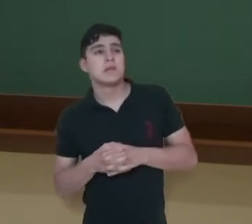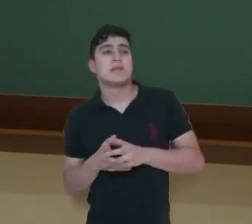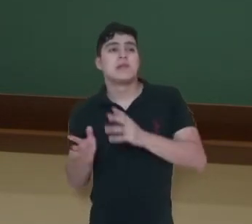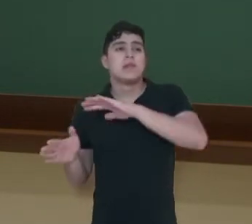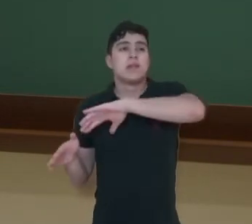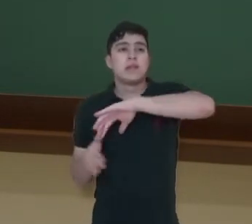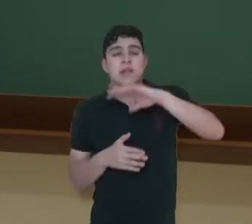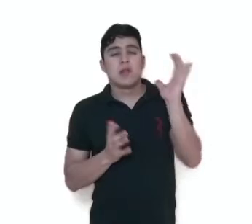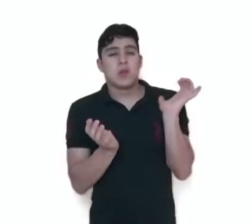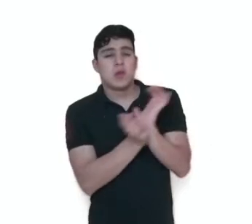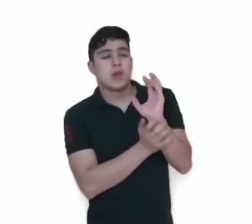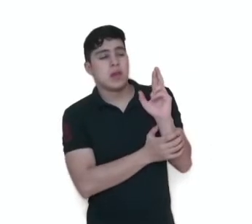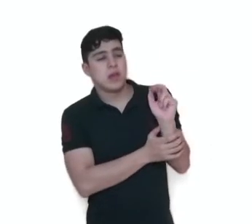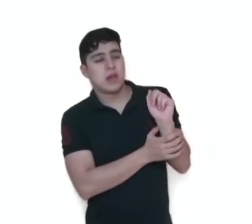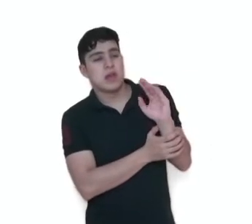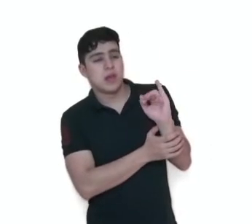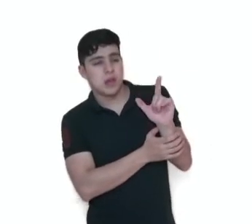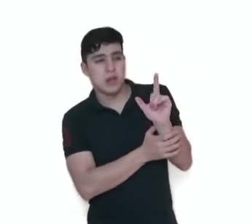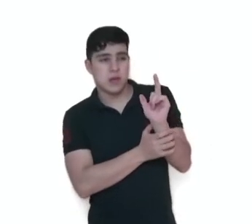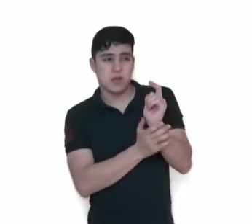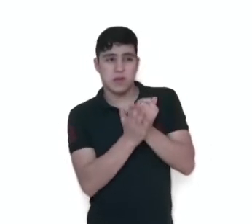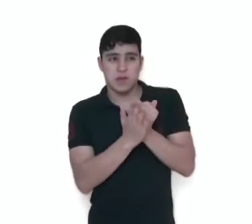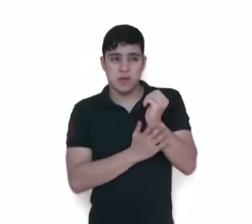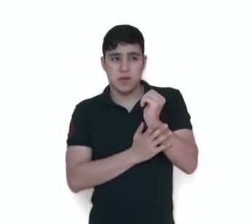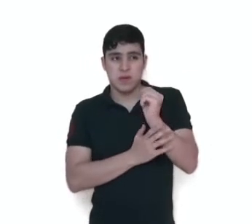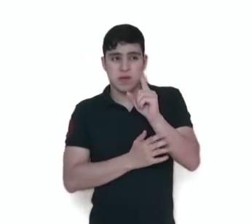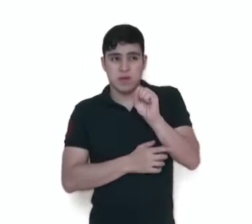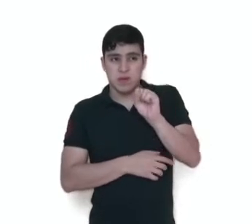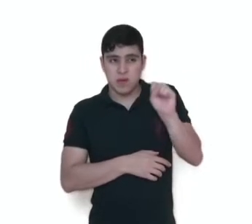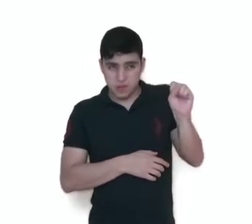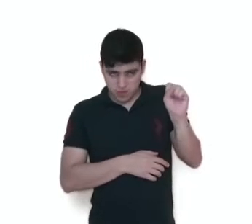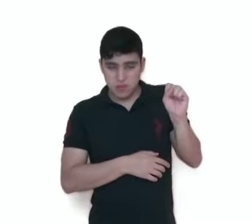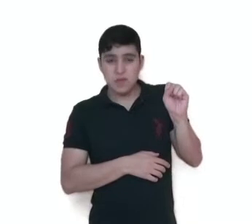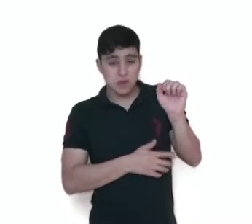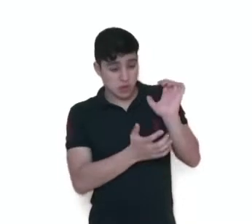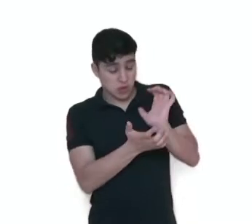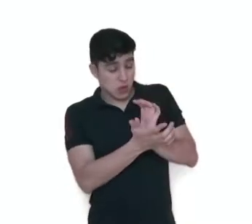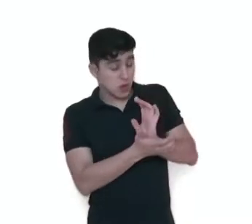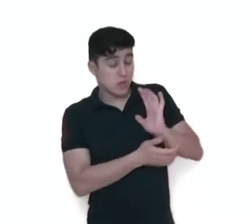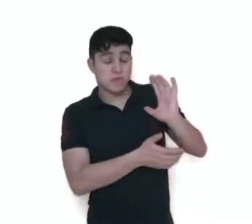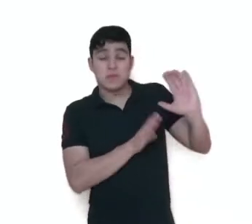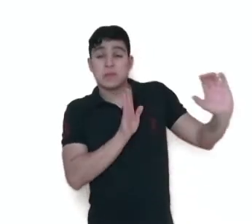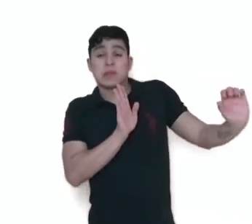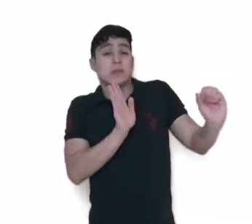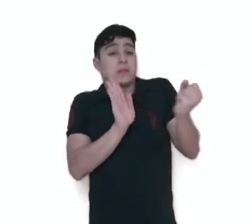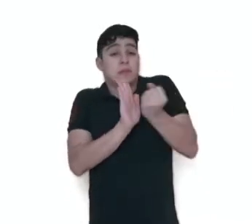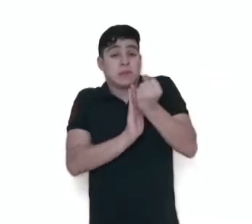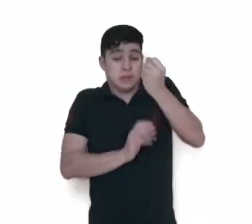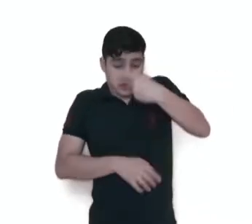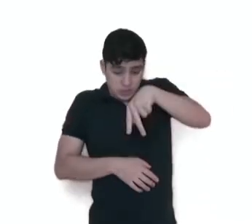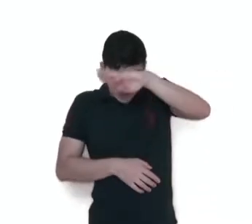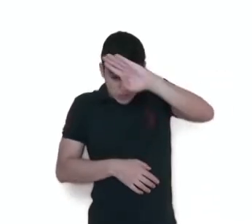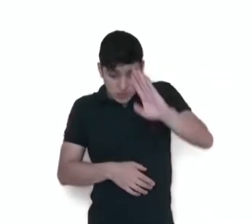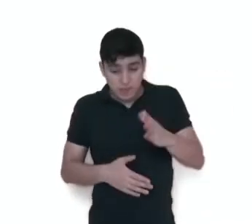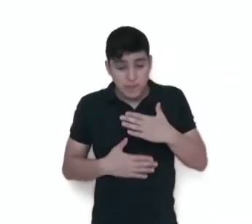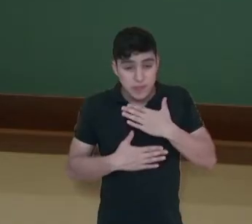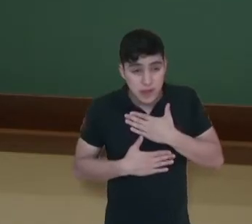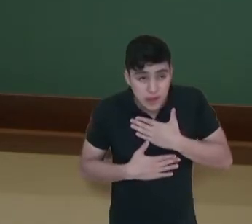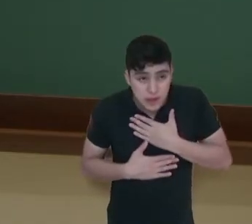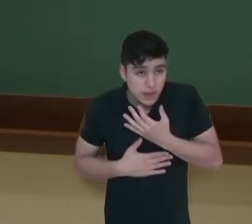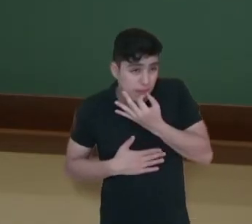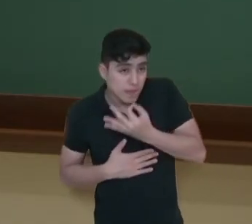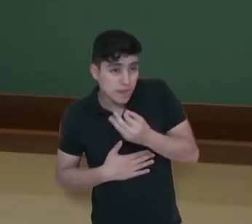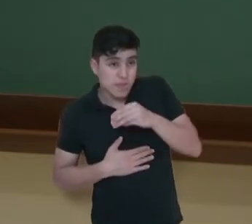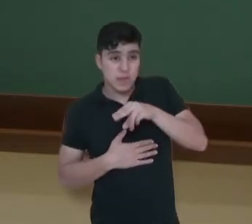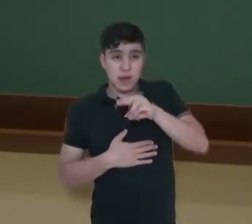os Racionais, fundado em 88, Racionais MC, é um dos lendários grupos da história do rap brasileiro. Na minha opinião pessoal, Mano Brown,